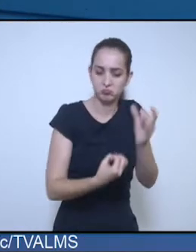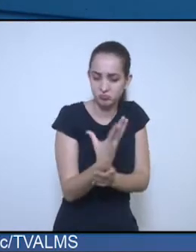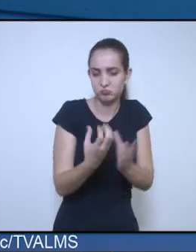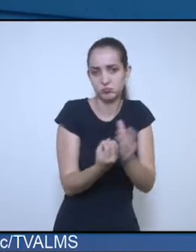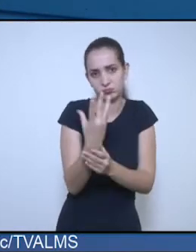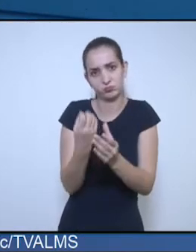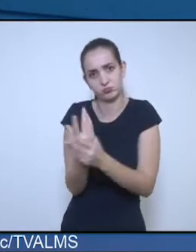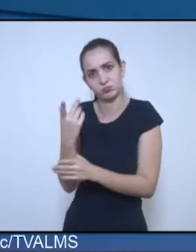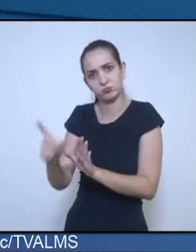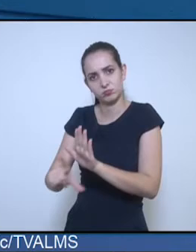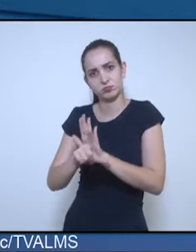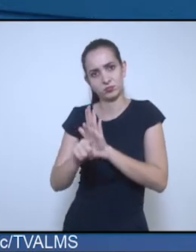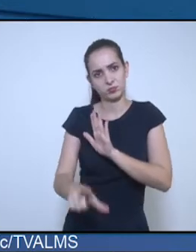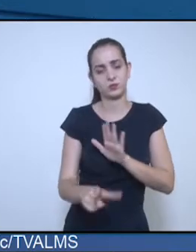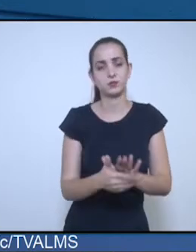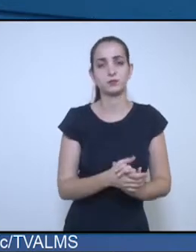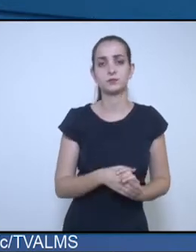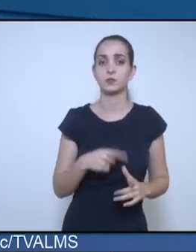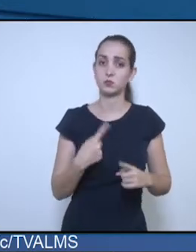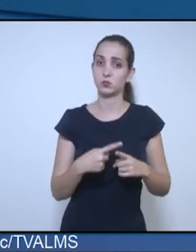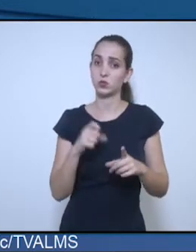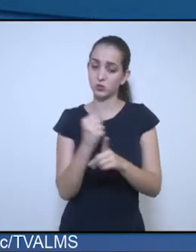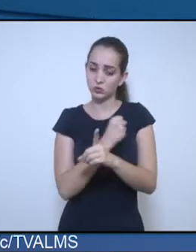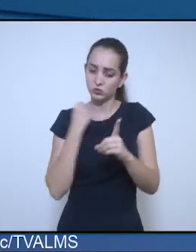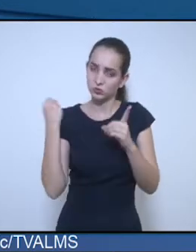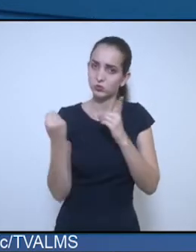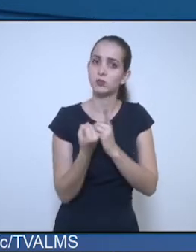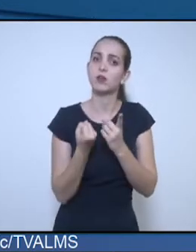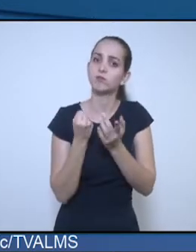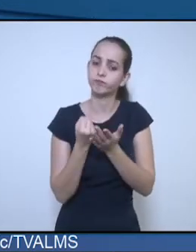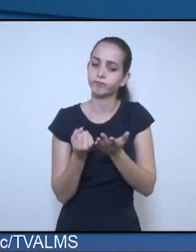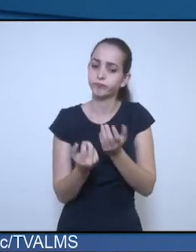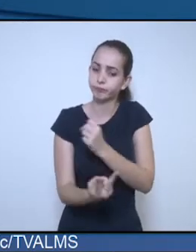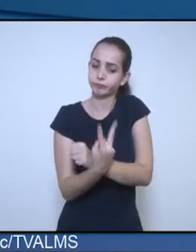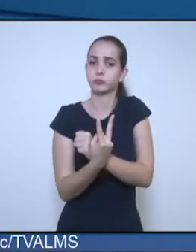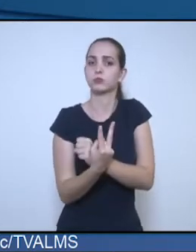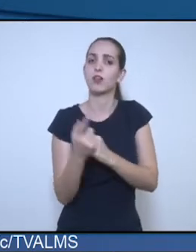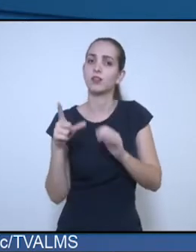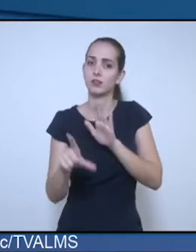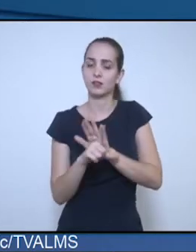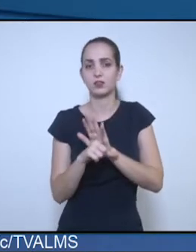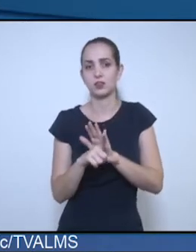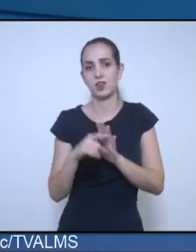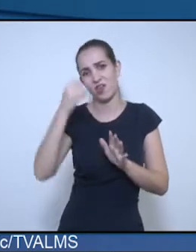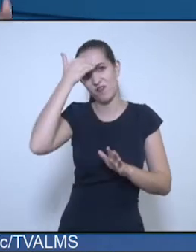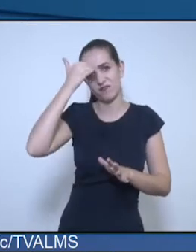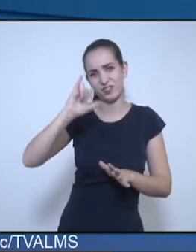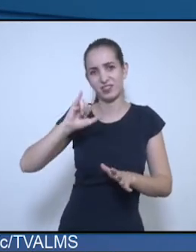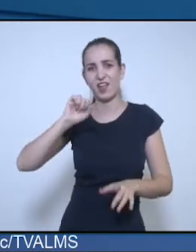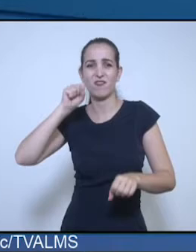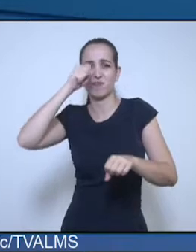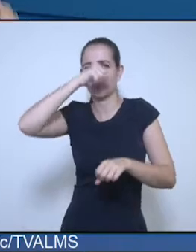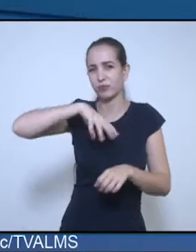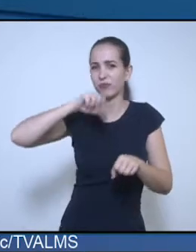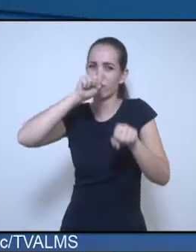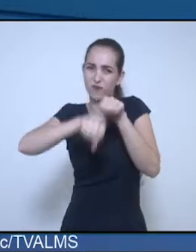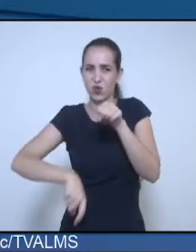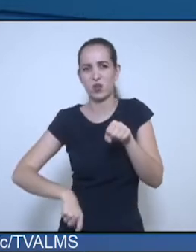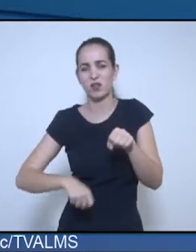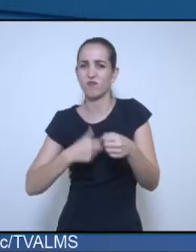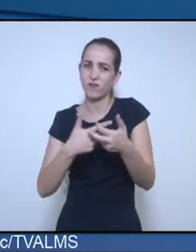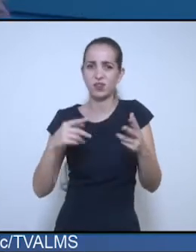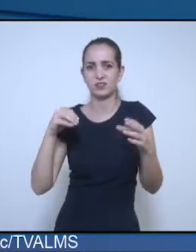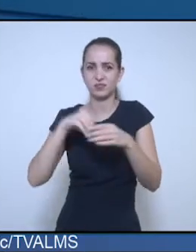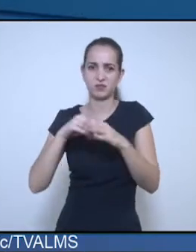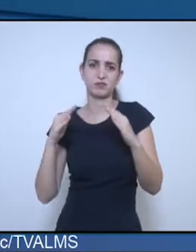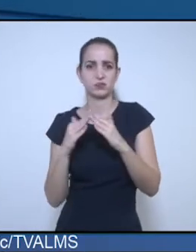dar à sociedade como um todo amparo de lei. Sobre violência doméstica, nós temos lei que